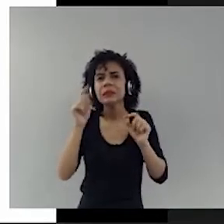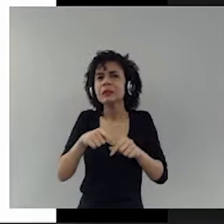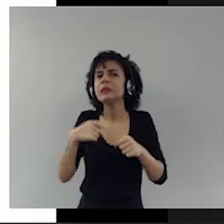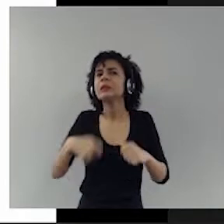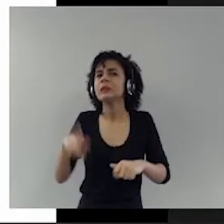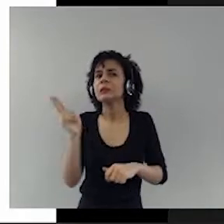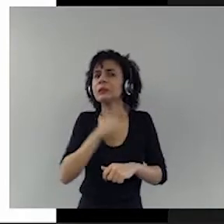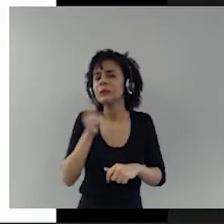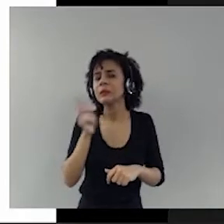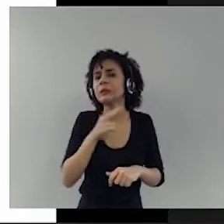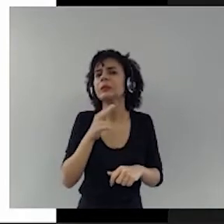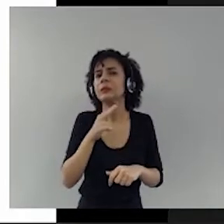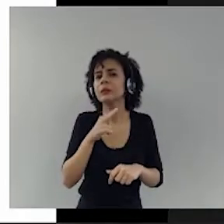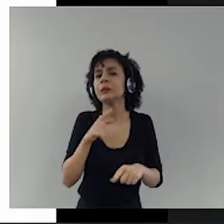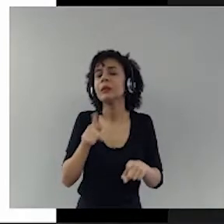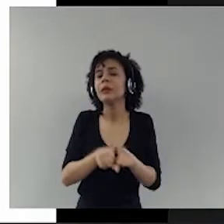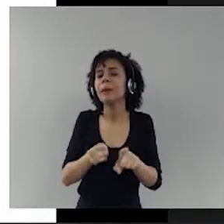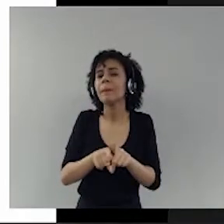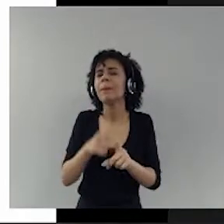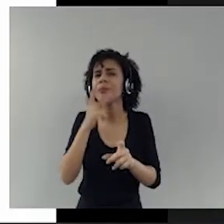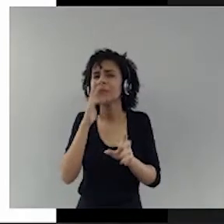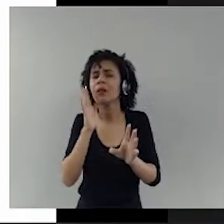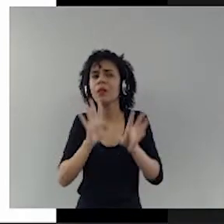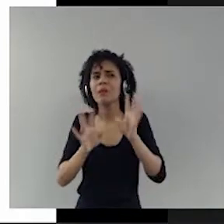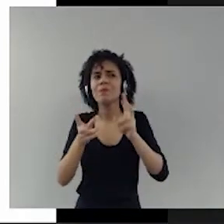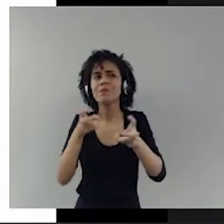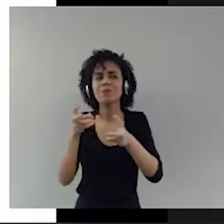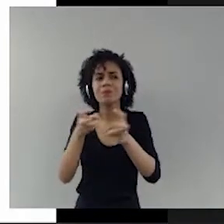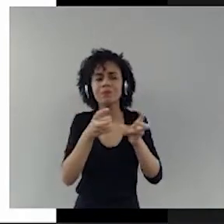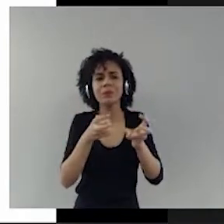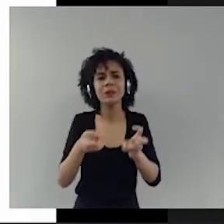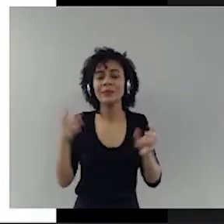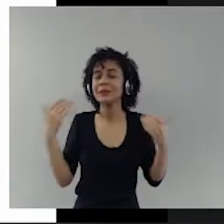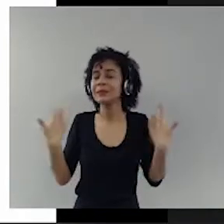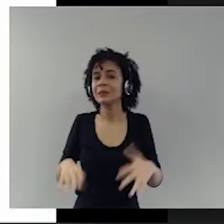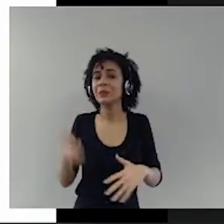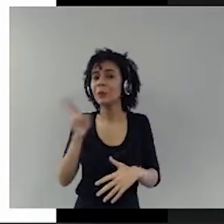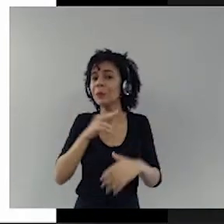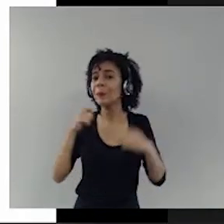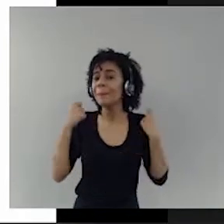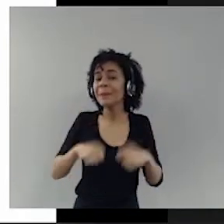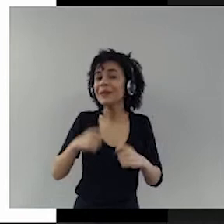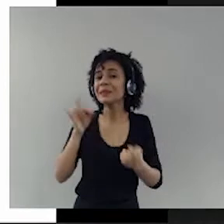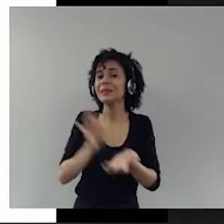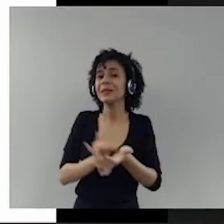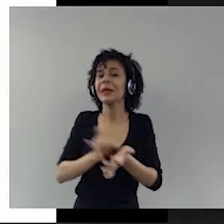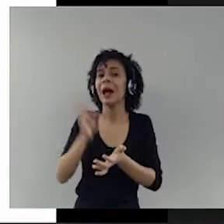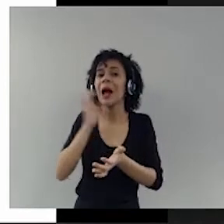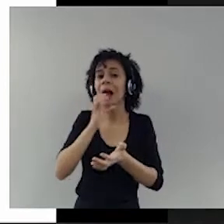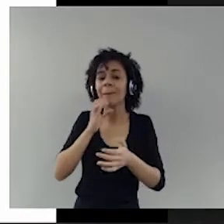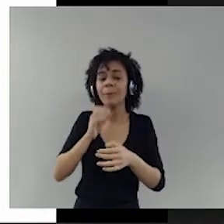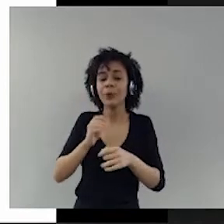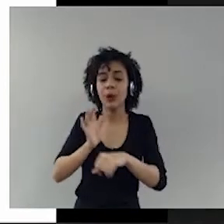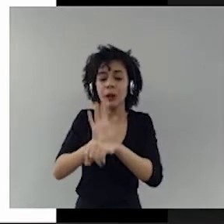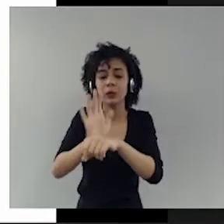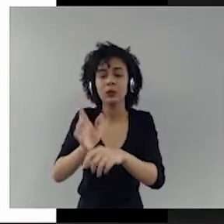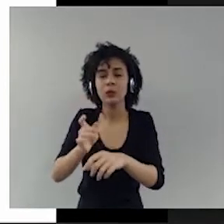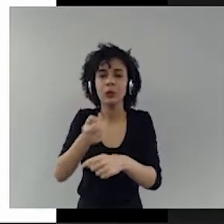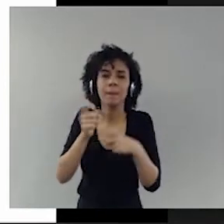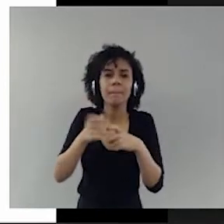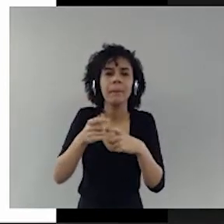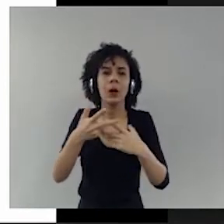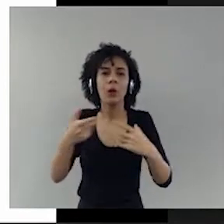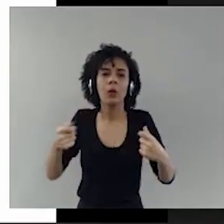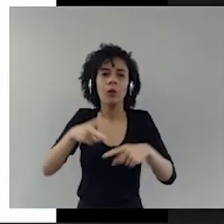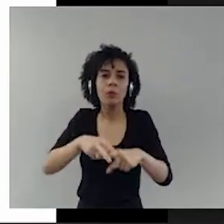situação de emergência de uma presunção legal de da urgência da necessidade do pronto e para fazer face